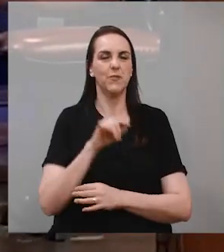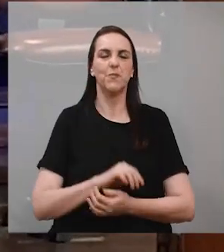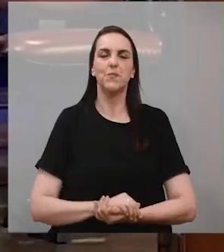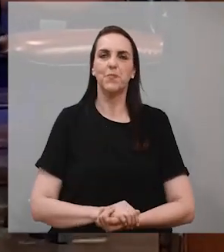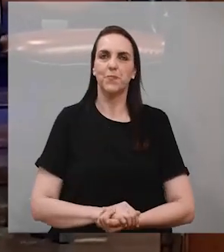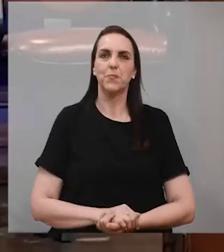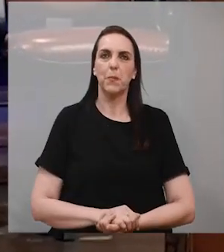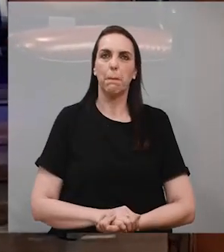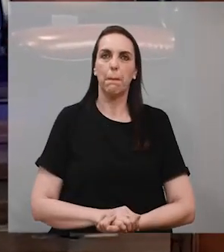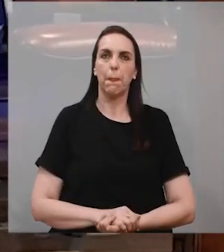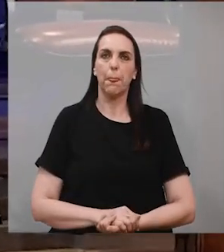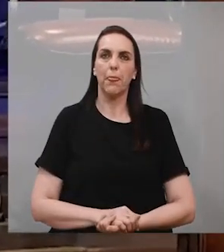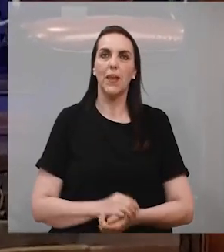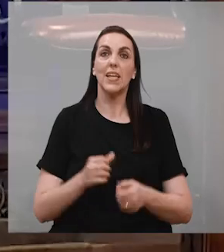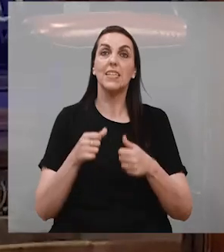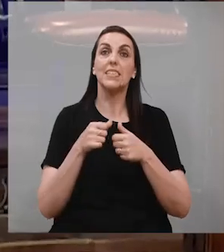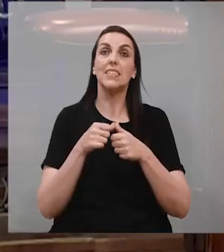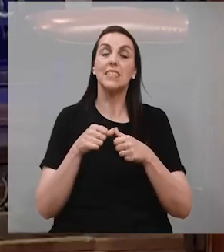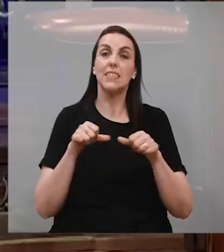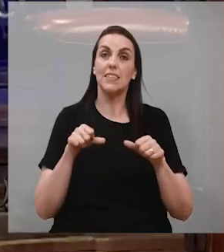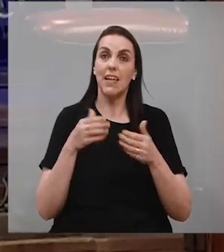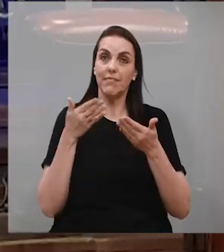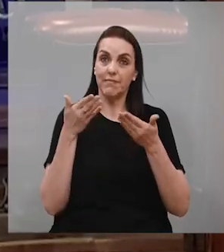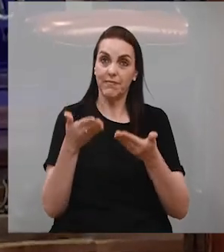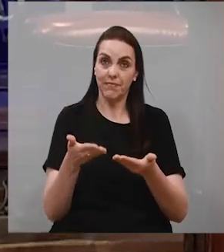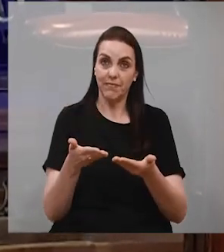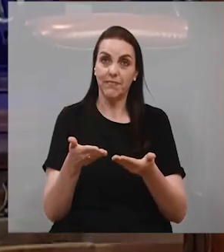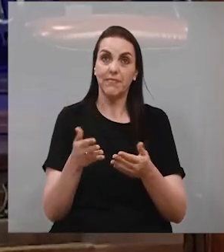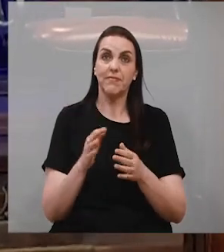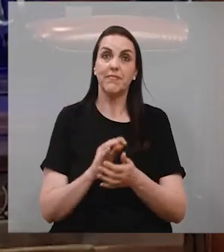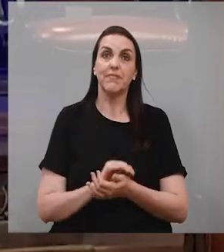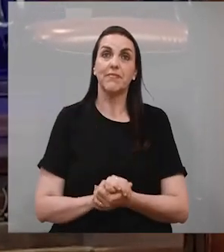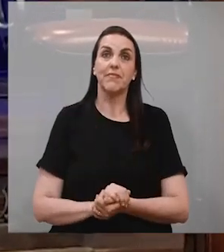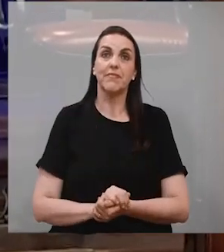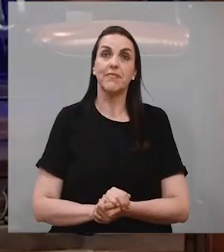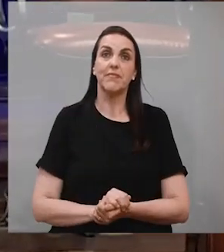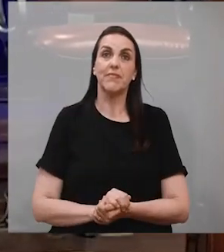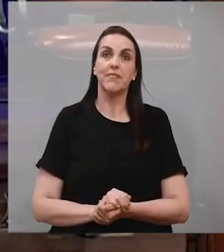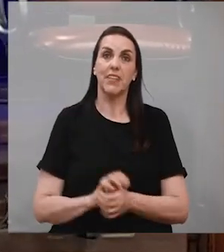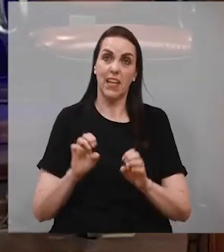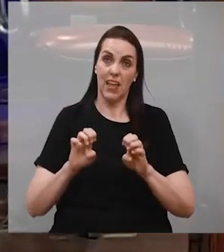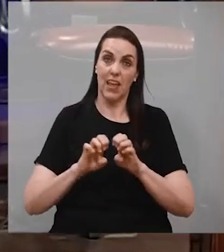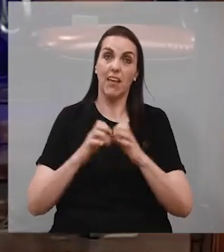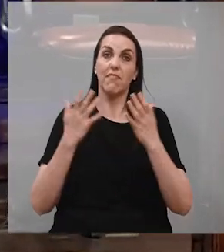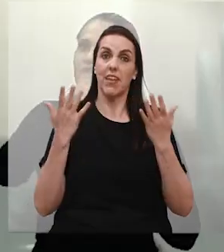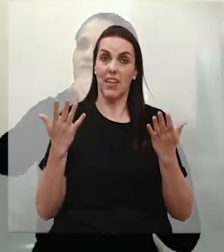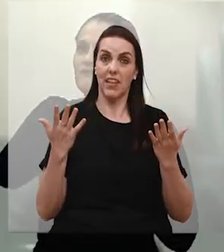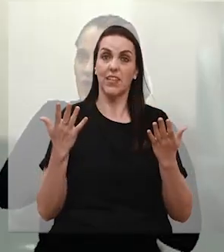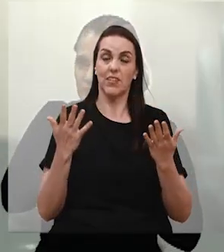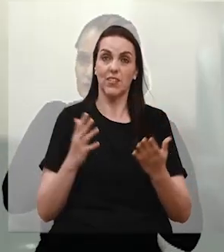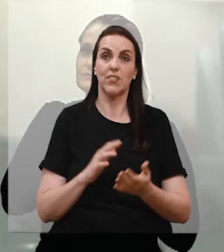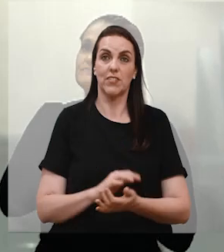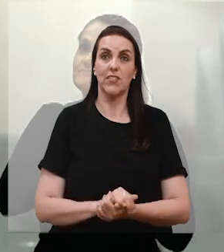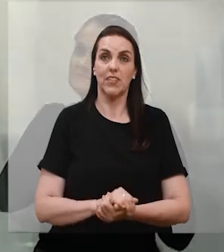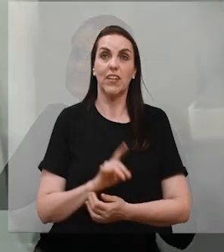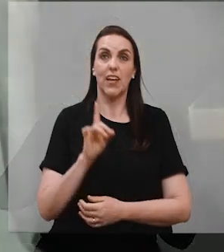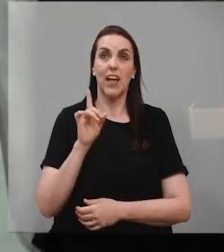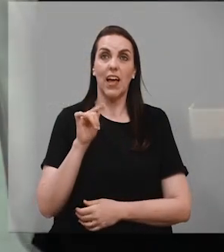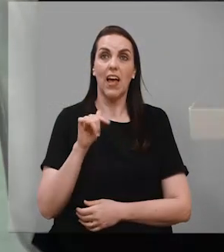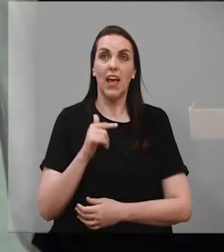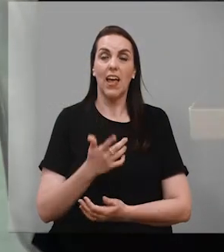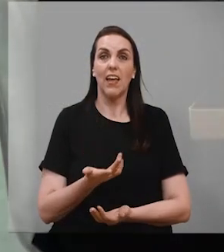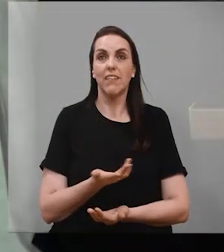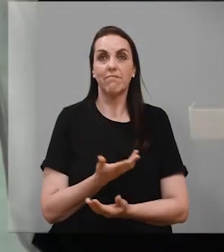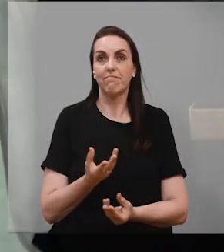estar nesse evento nessa época, evento nesse